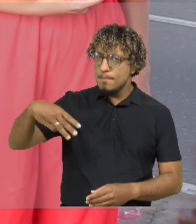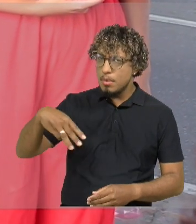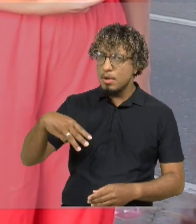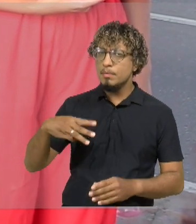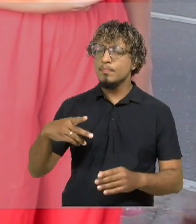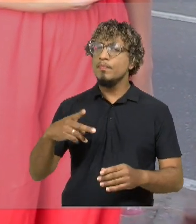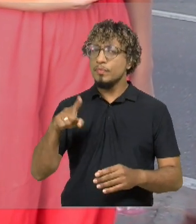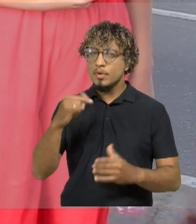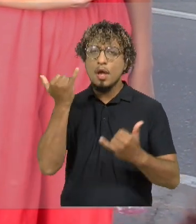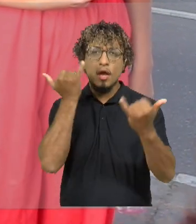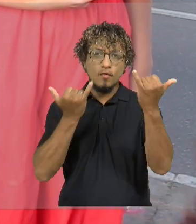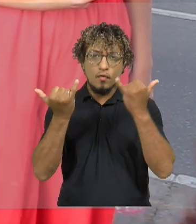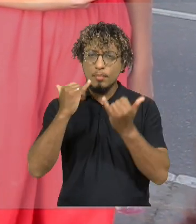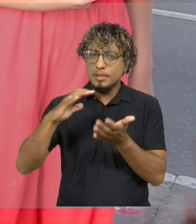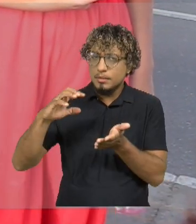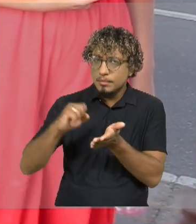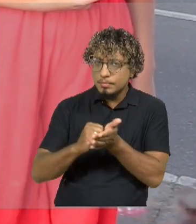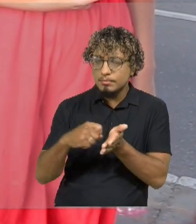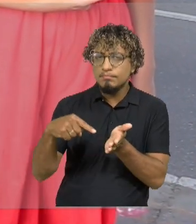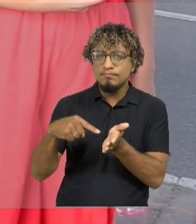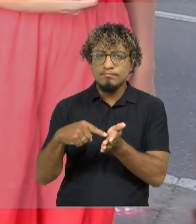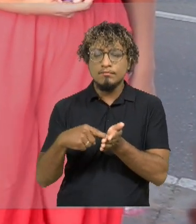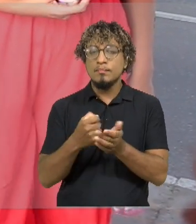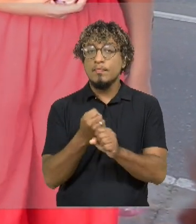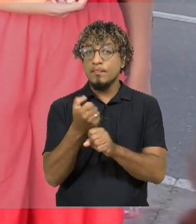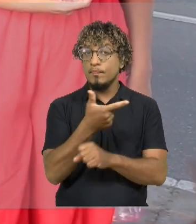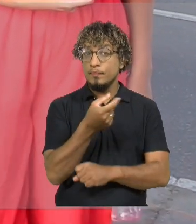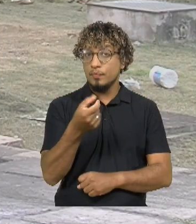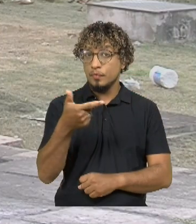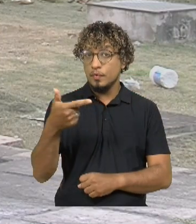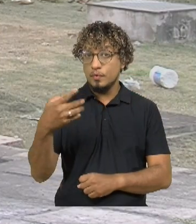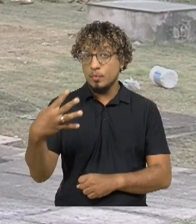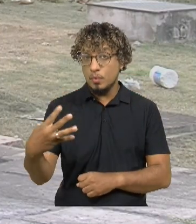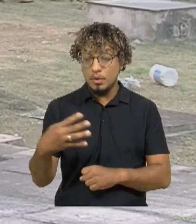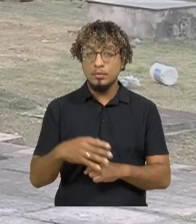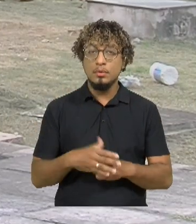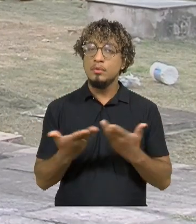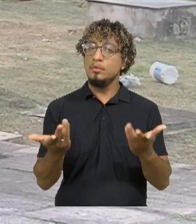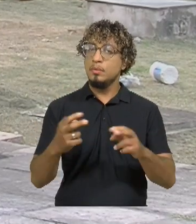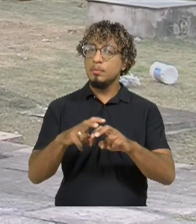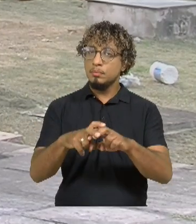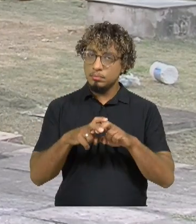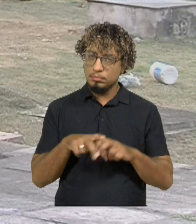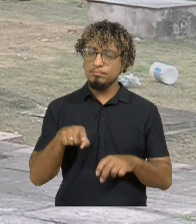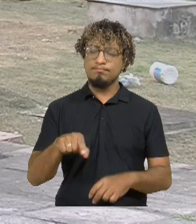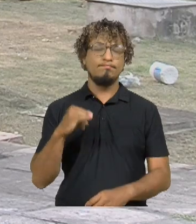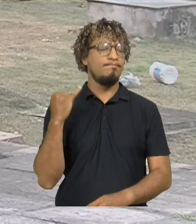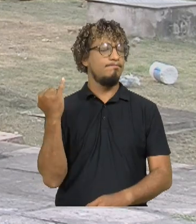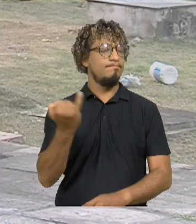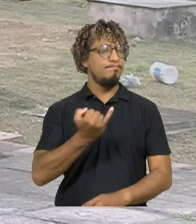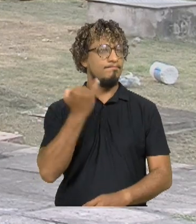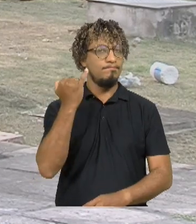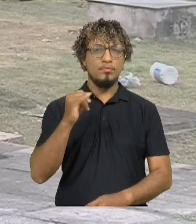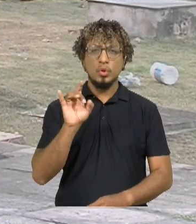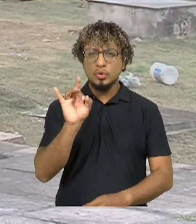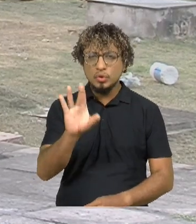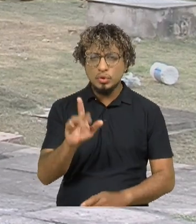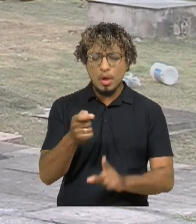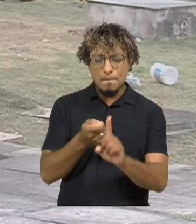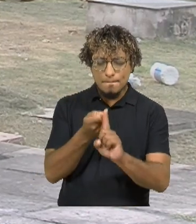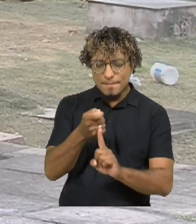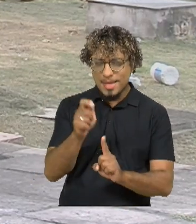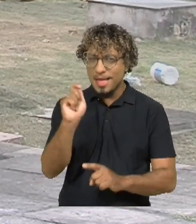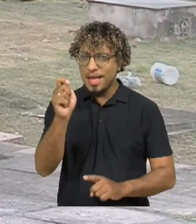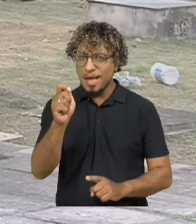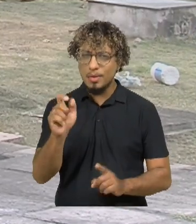esse foi o dado registrado aí em 2024. Por isso, é muito importante que não somente durante este